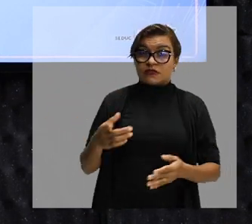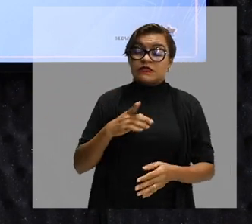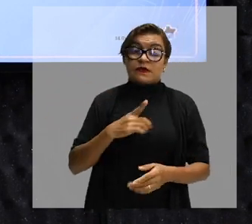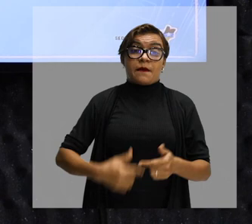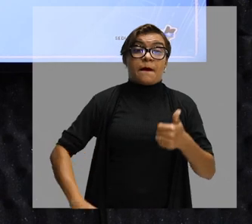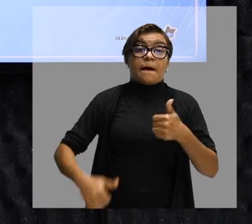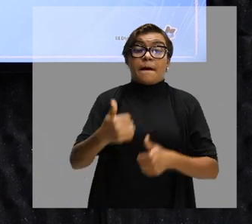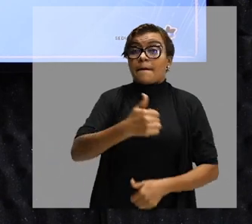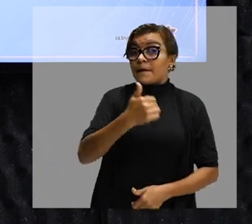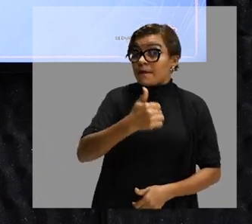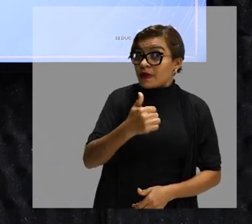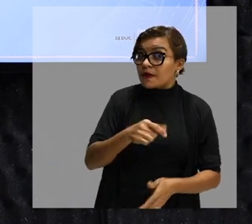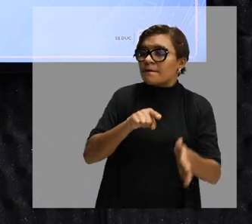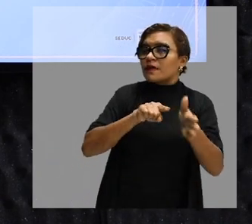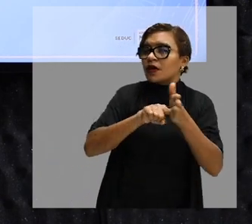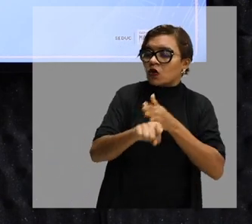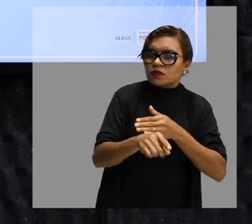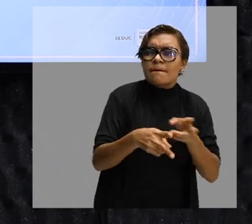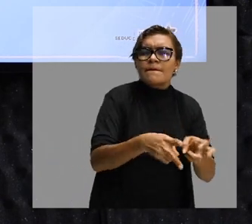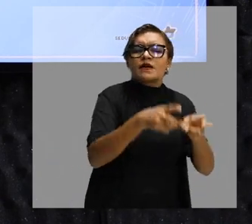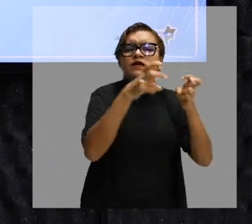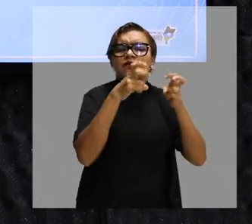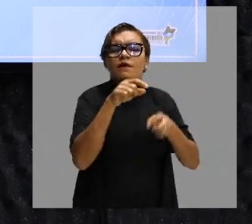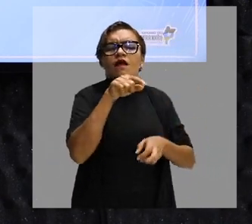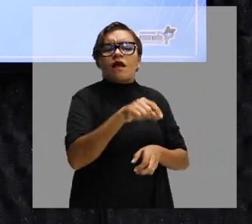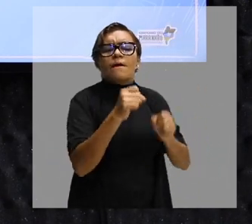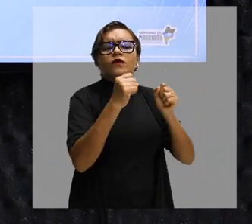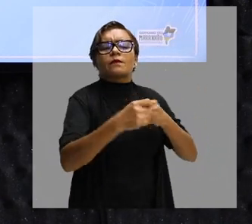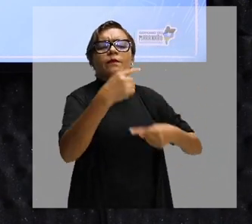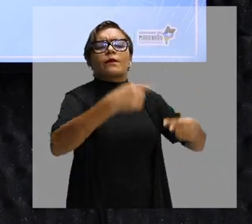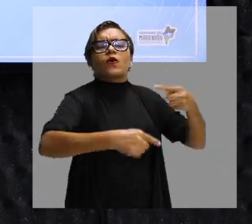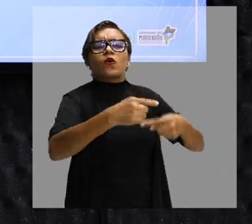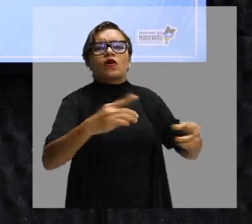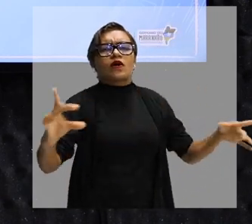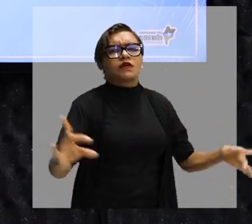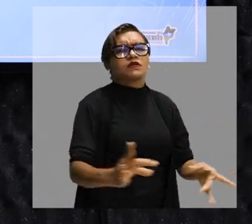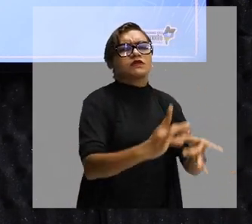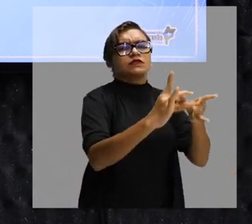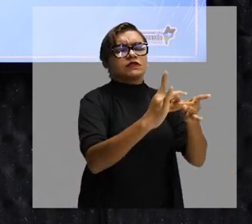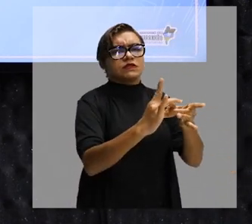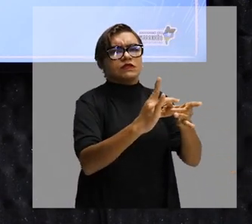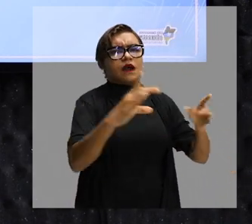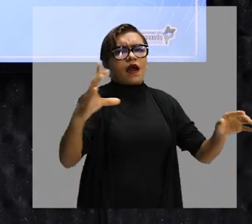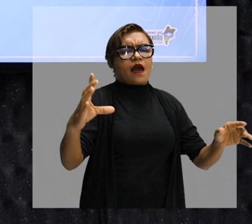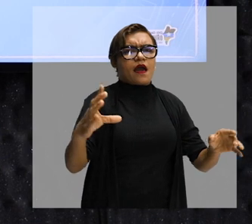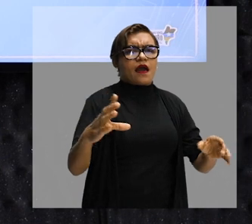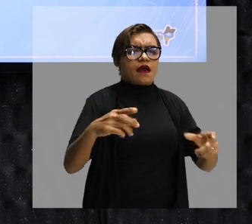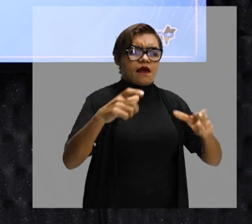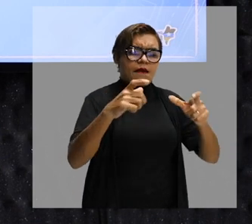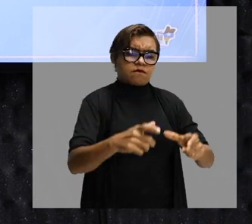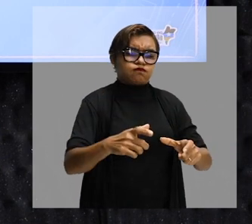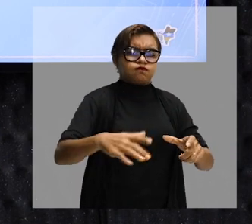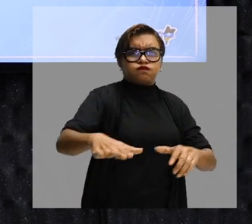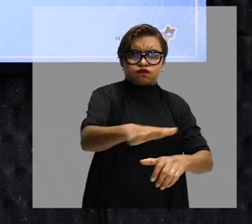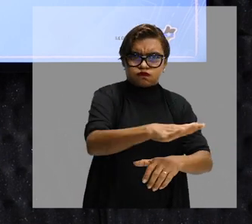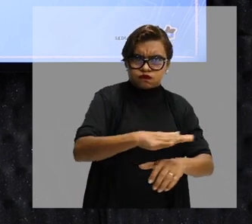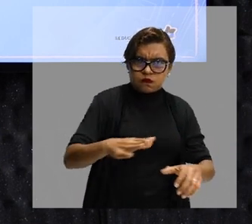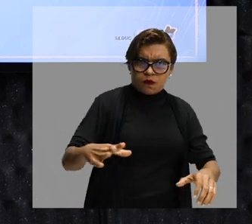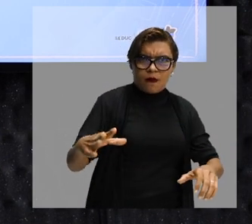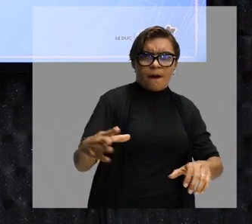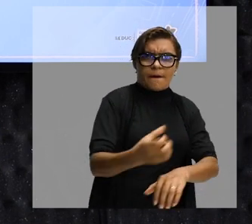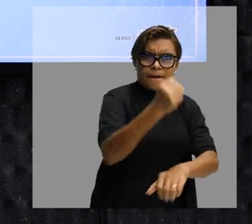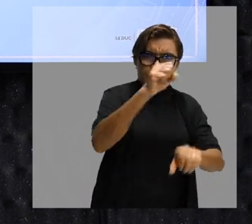gente percebe que o poder político está associado a uma questão da posse da terra, correto? Aí nós temos